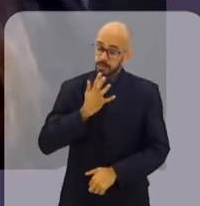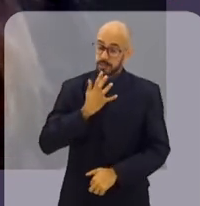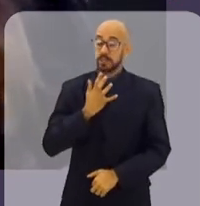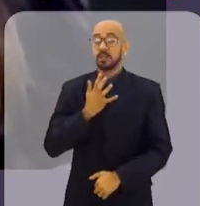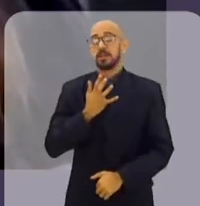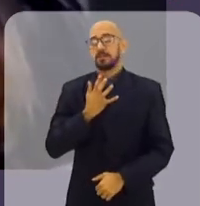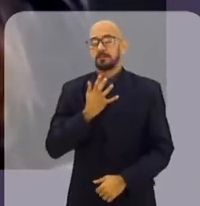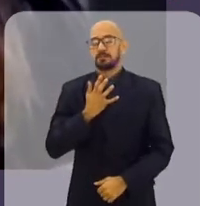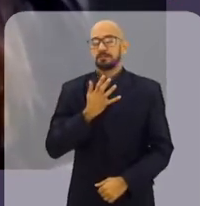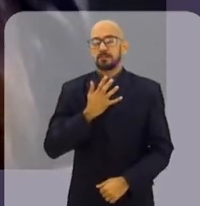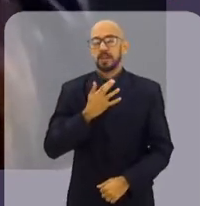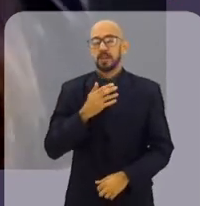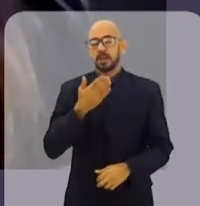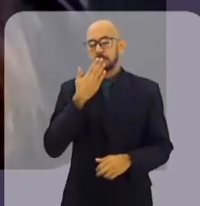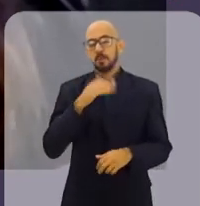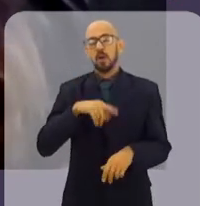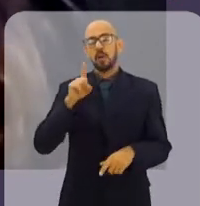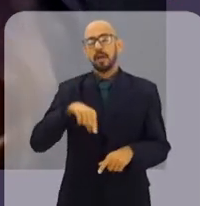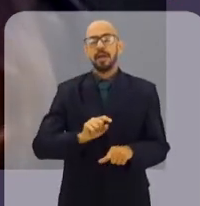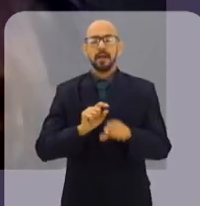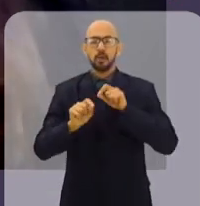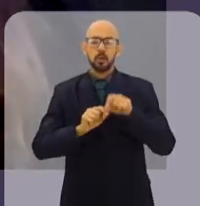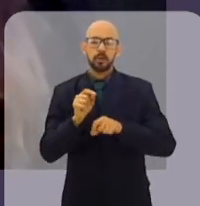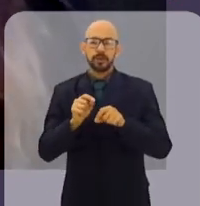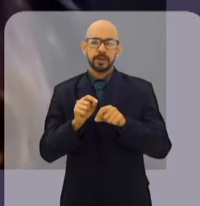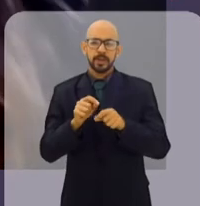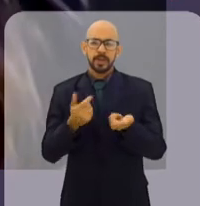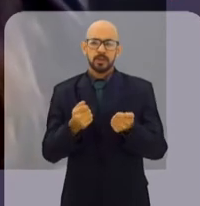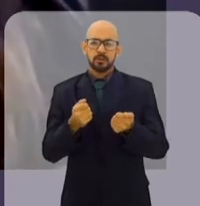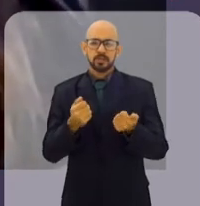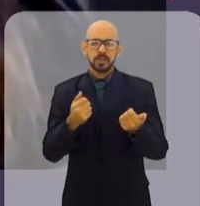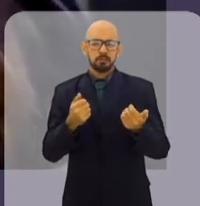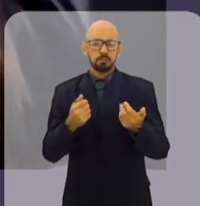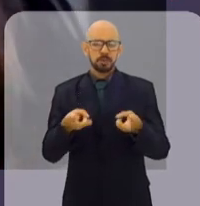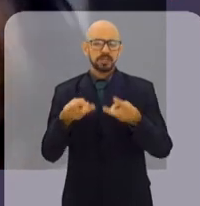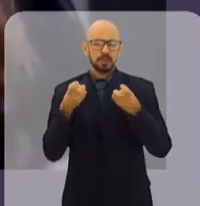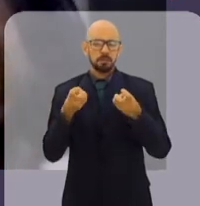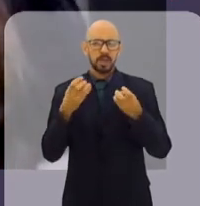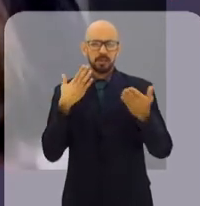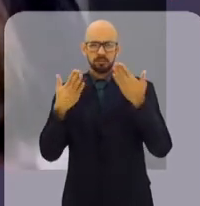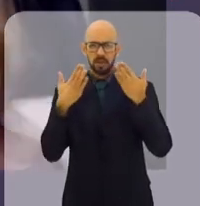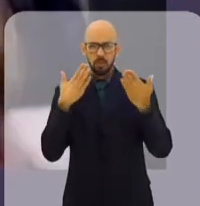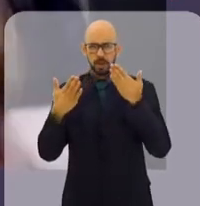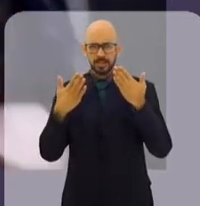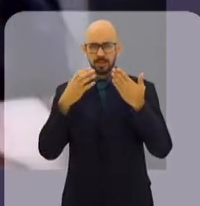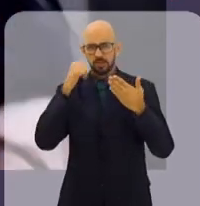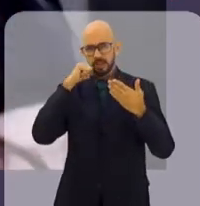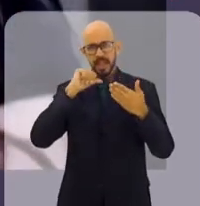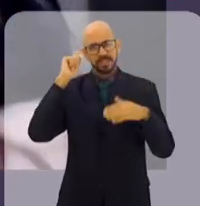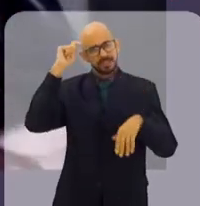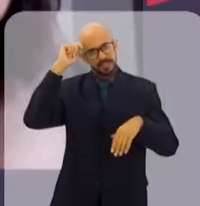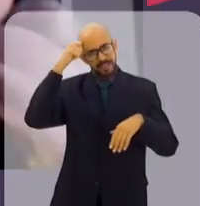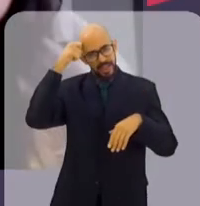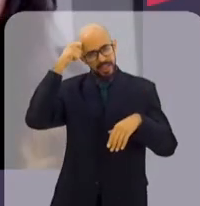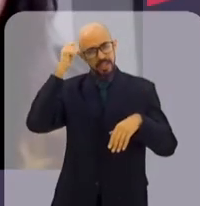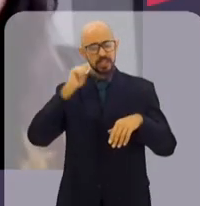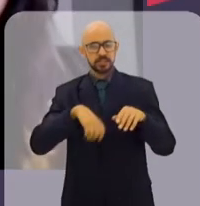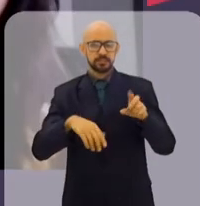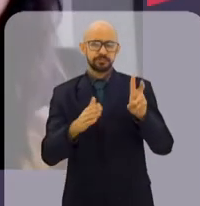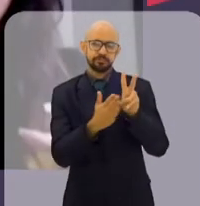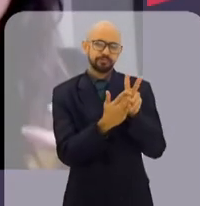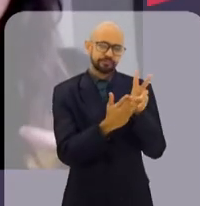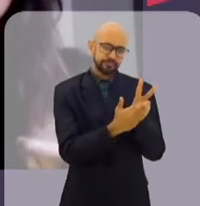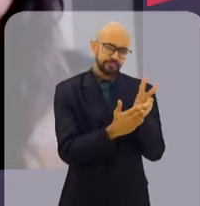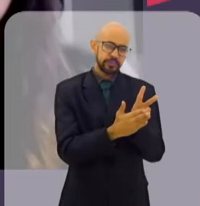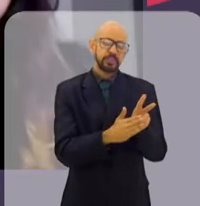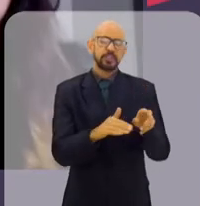mulheres indígenas, mulheres periféricas, né? Esses saberes do que a gente chama dos saberes do tecendo do cotidiano, saber cotidiano,